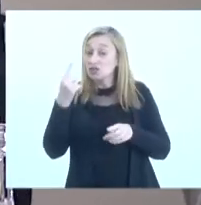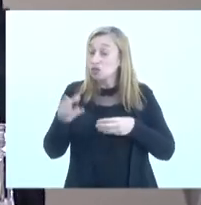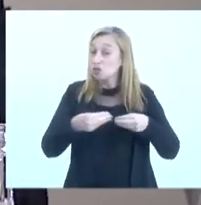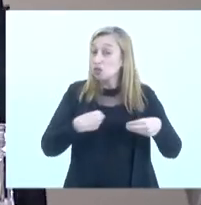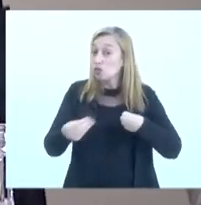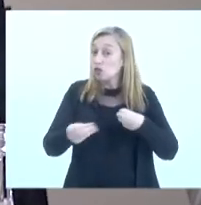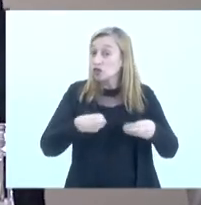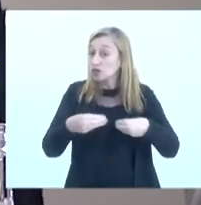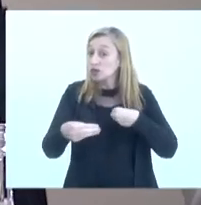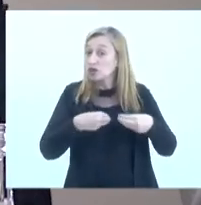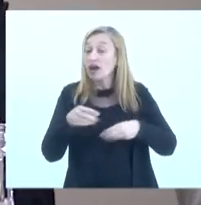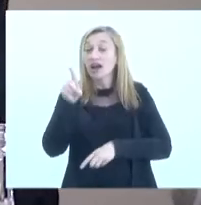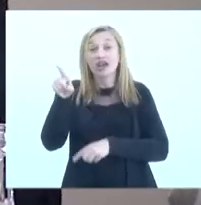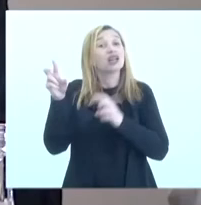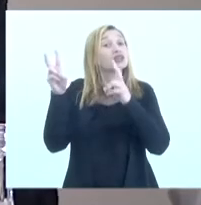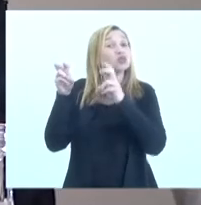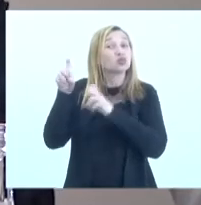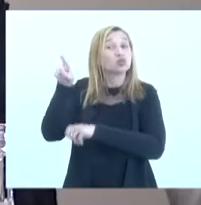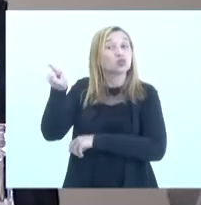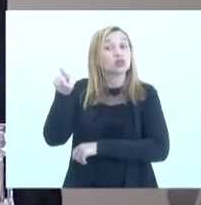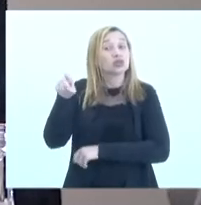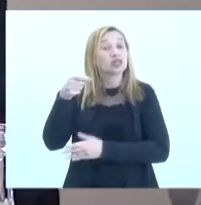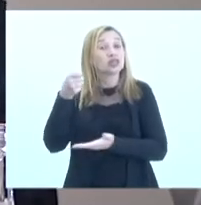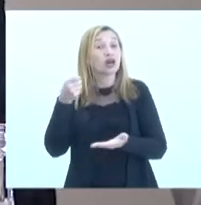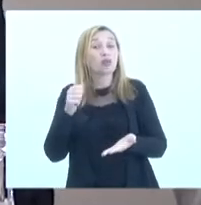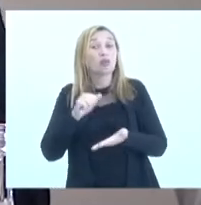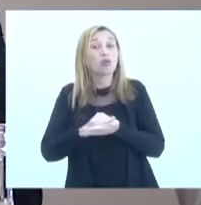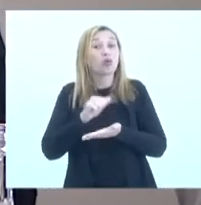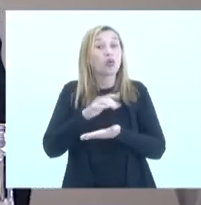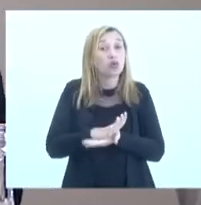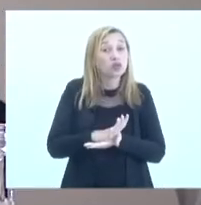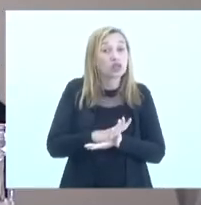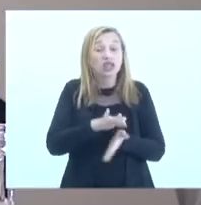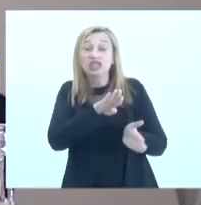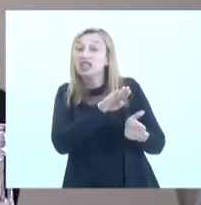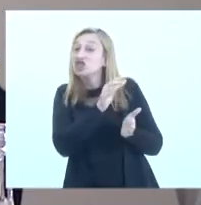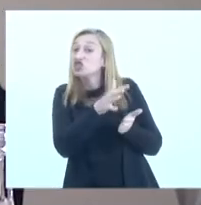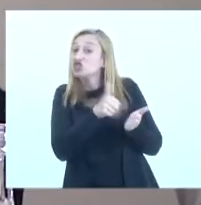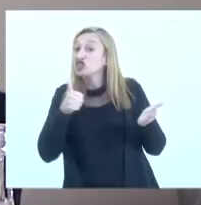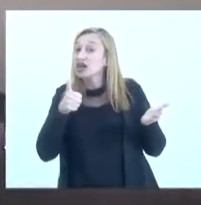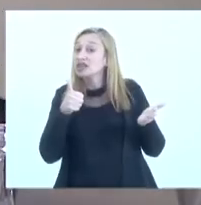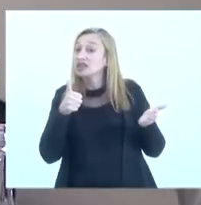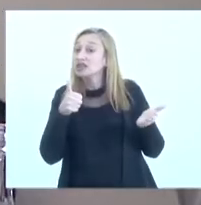flexibilizar aquela questão da multa e da retirada